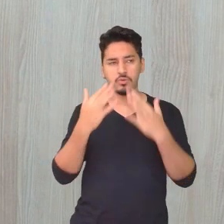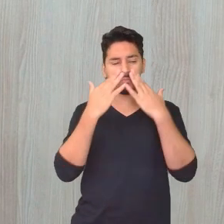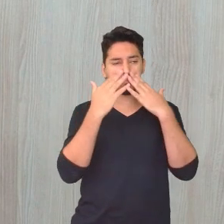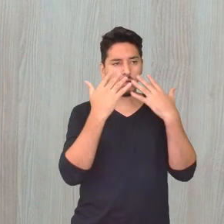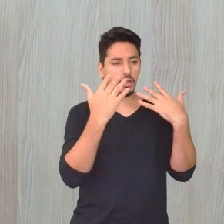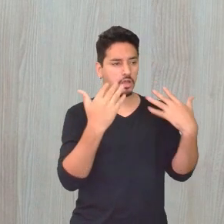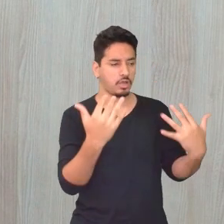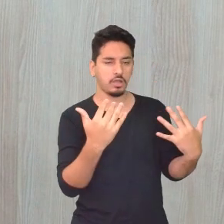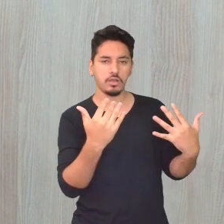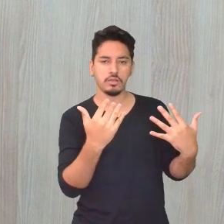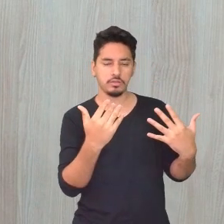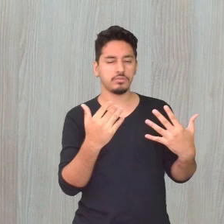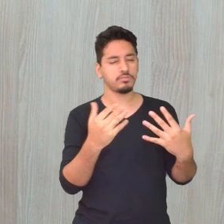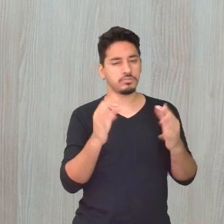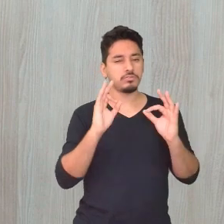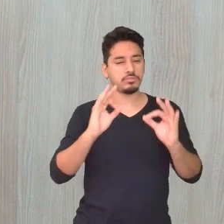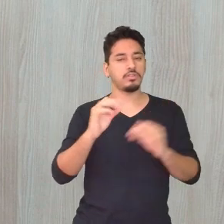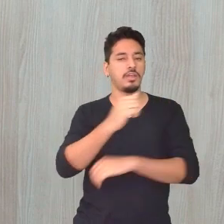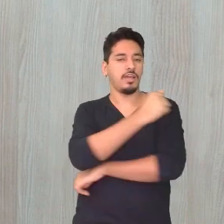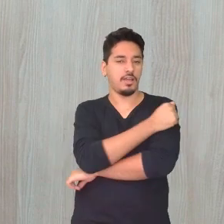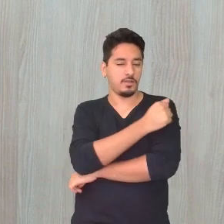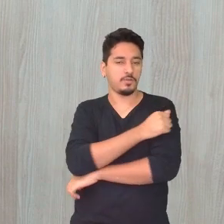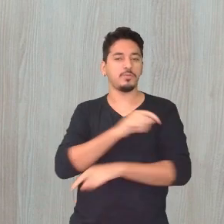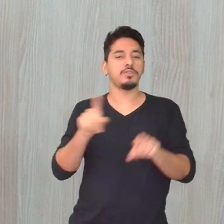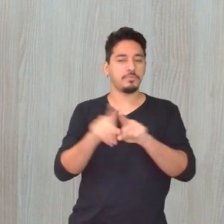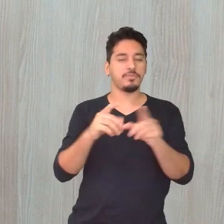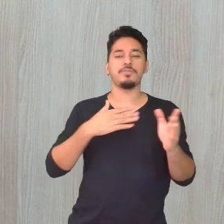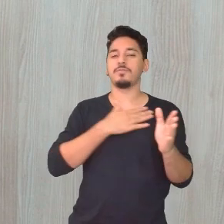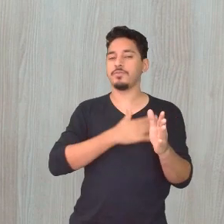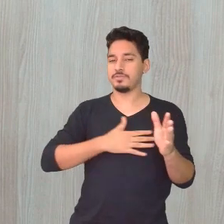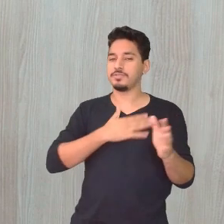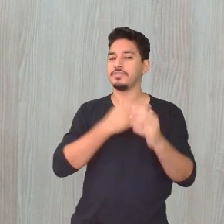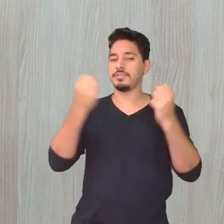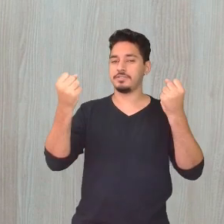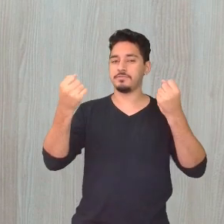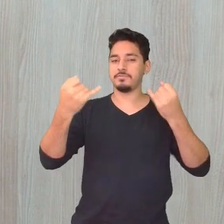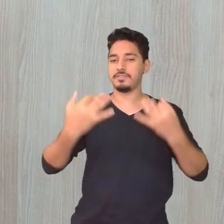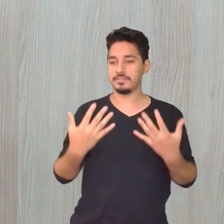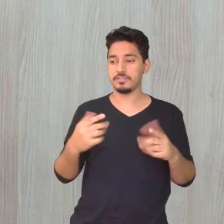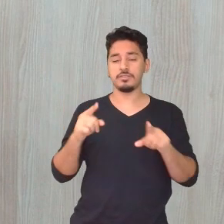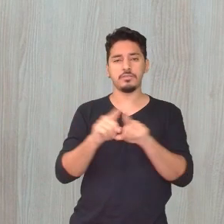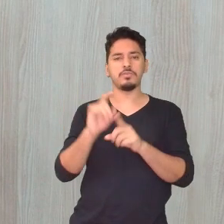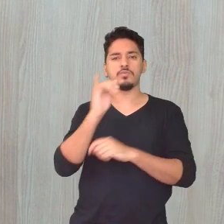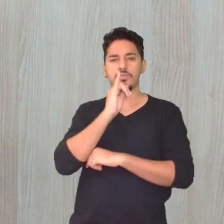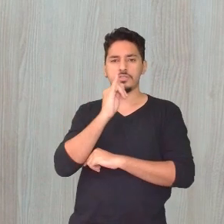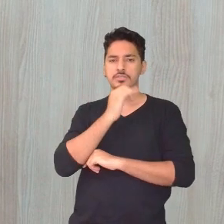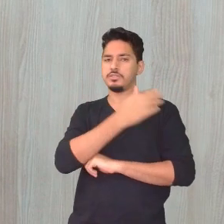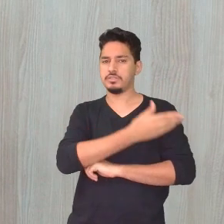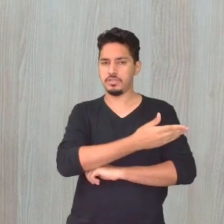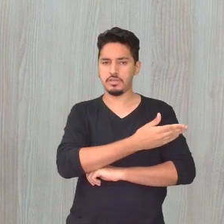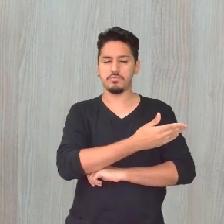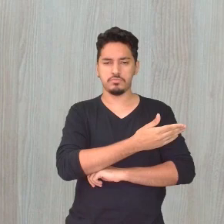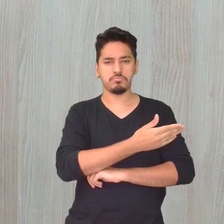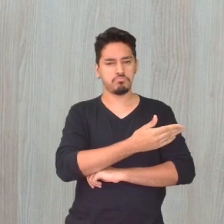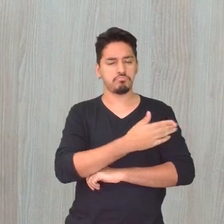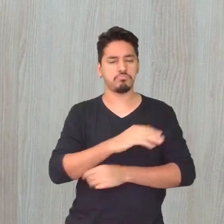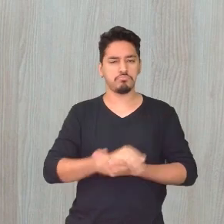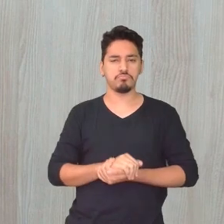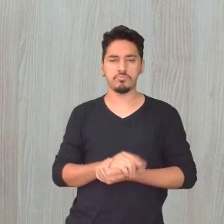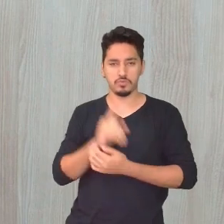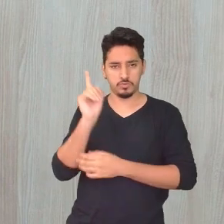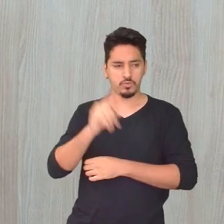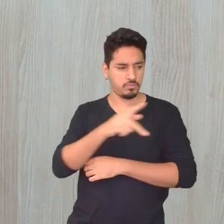encantada e sei que tem muito aluno também gostando da explicação e do exemplo que ele traz, né? Bem a realidade, não é